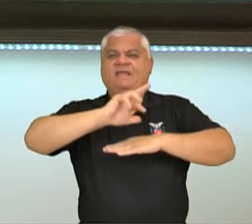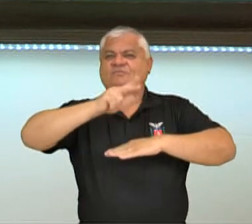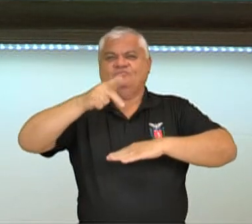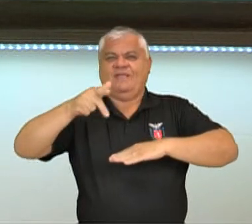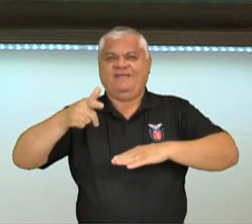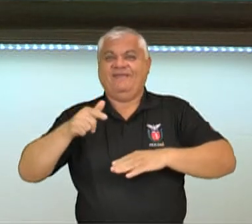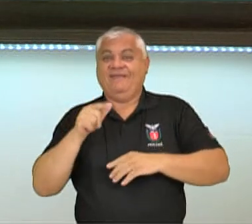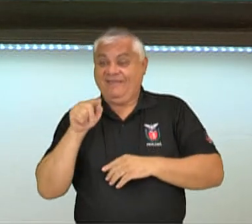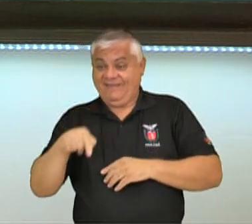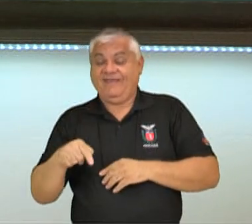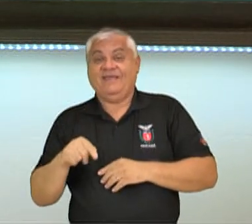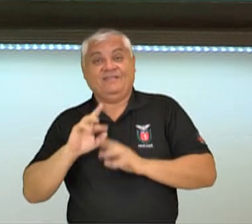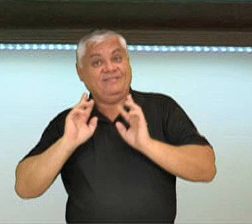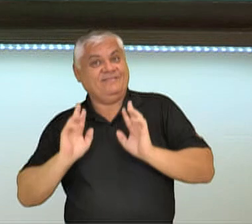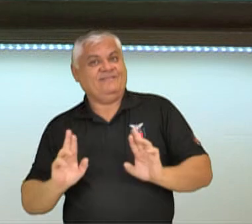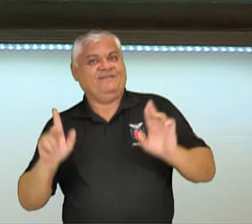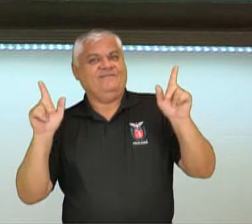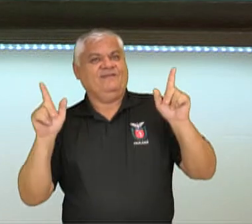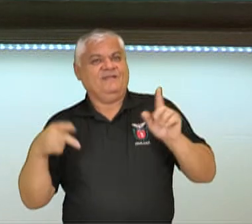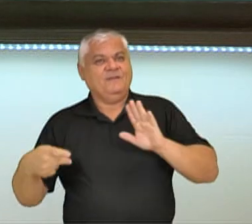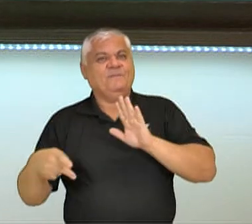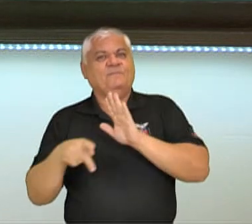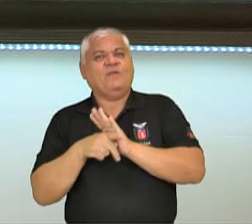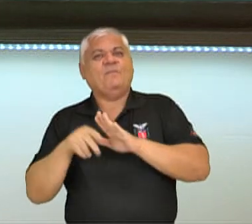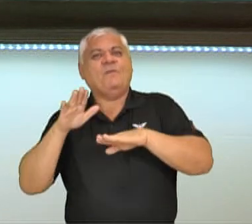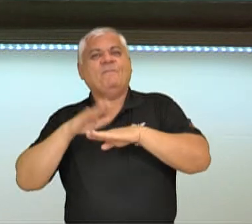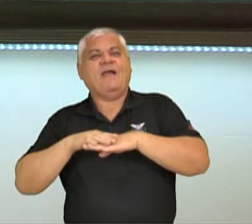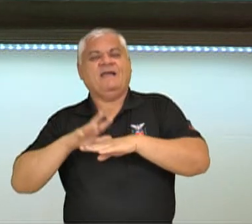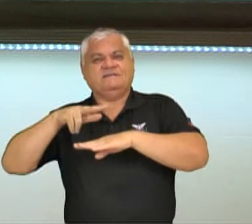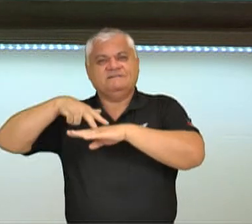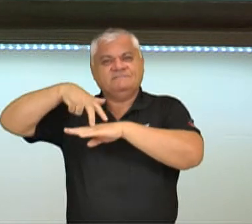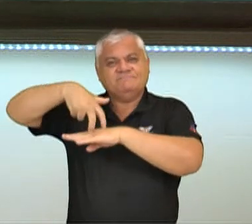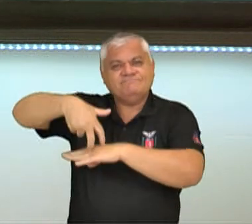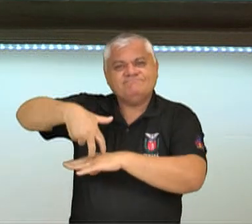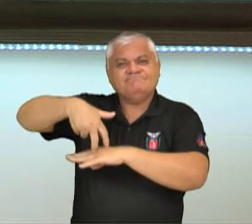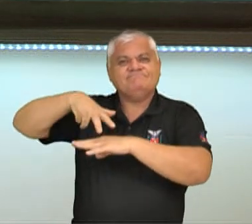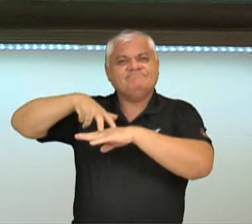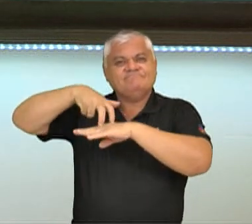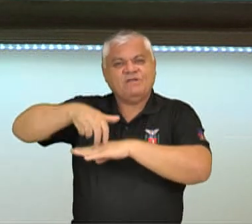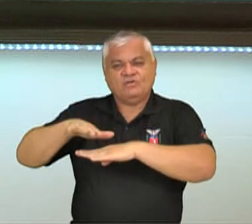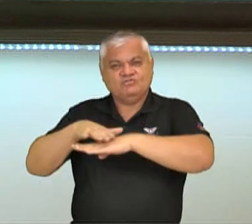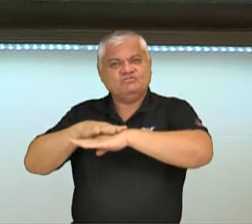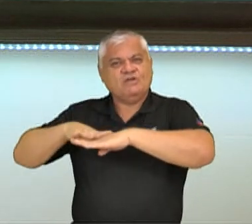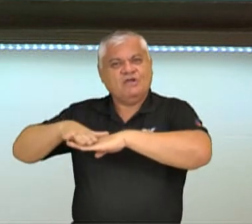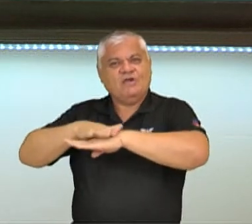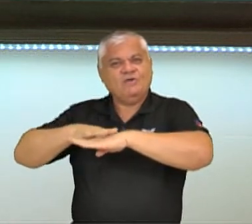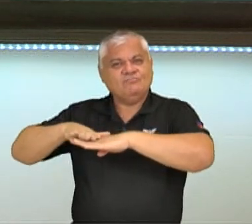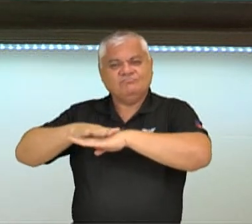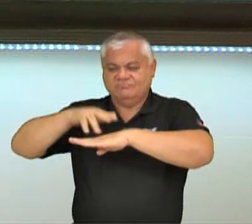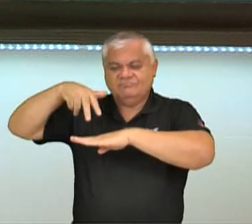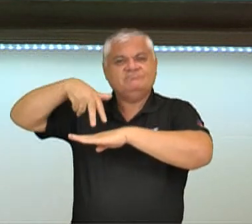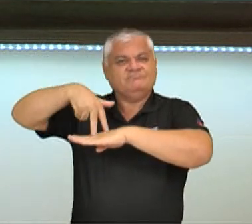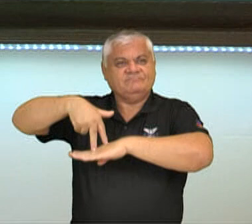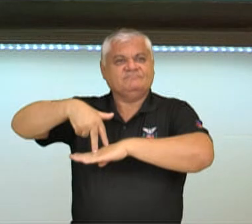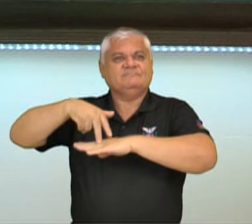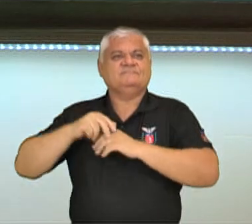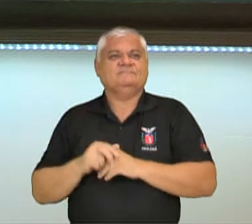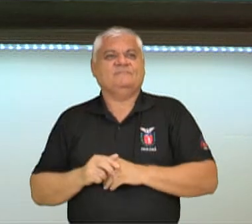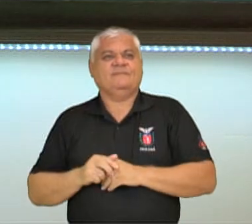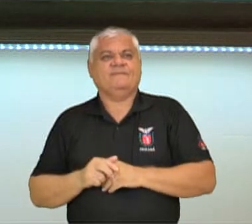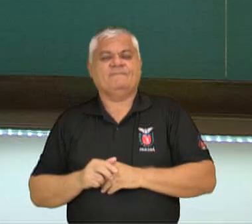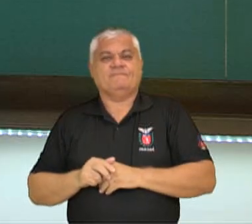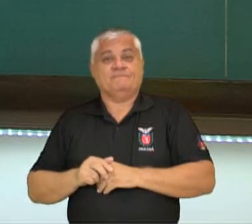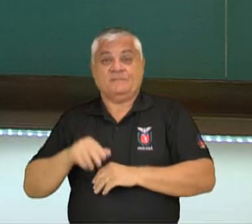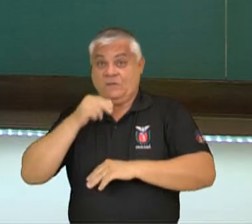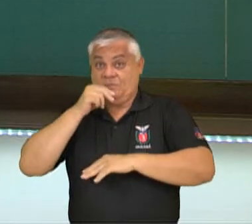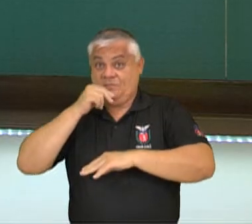grande amplitude. É uma capoeira mais agachada, mais rente ao chão, tá? Então, a